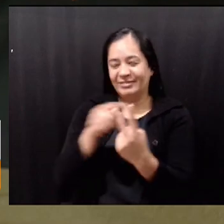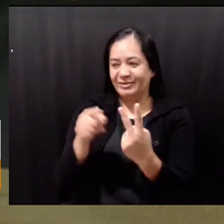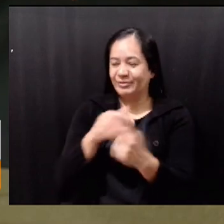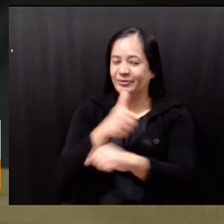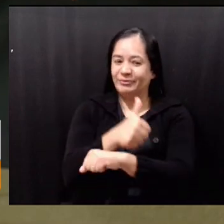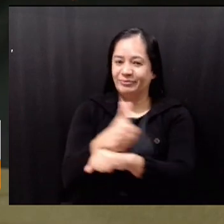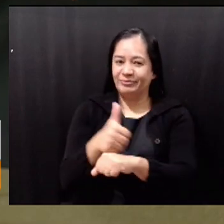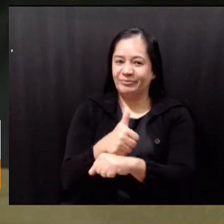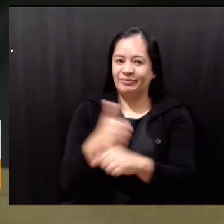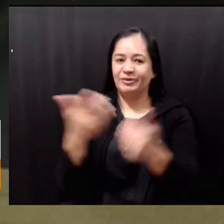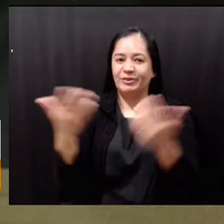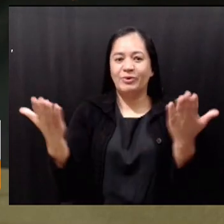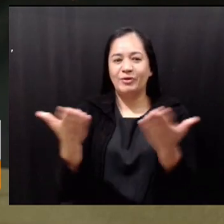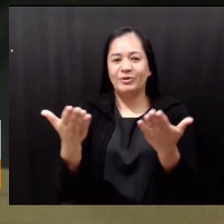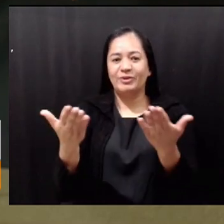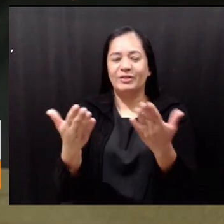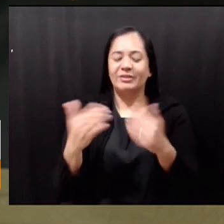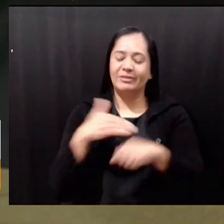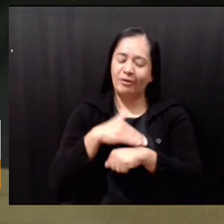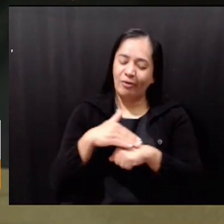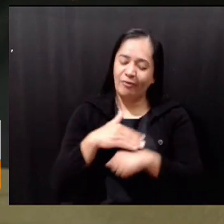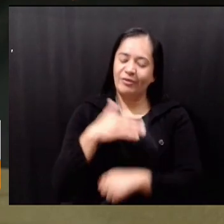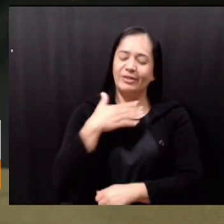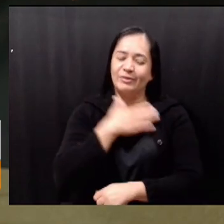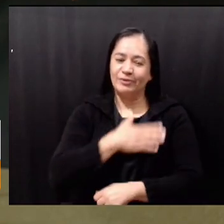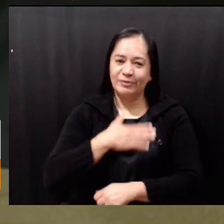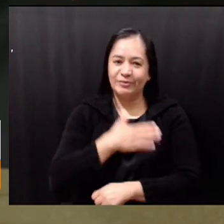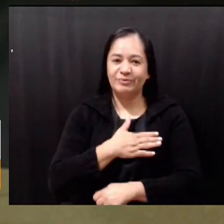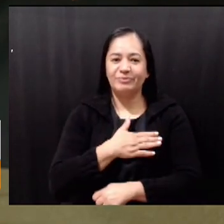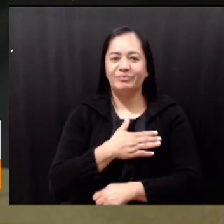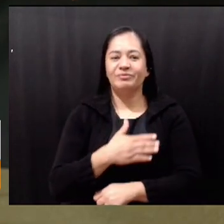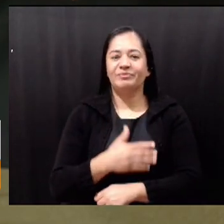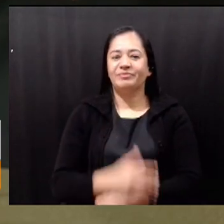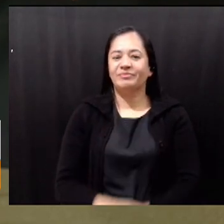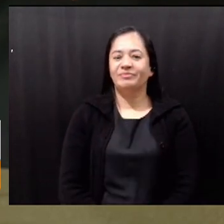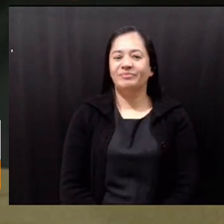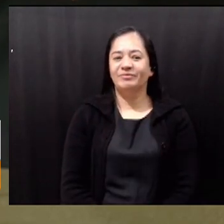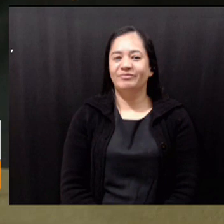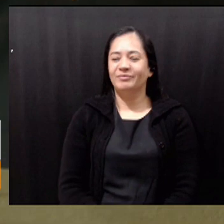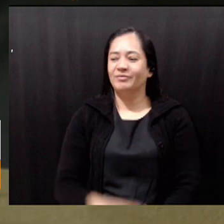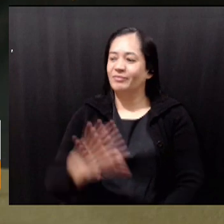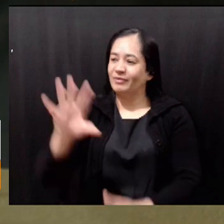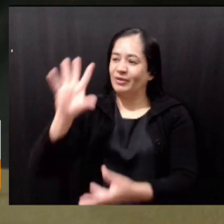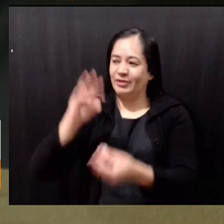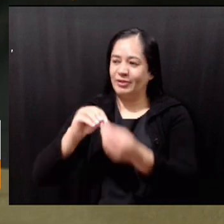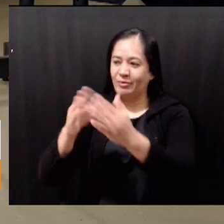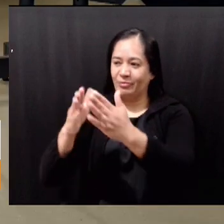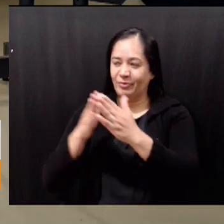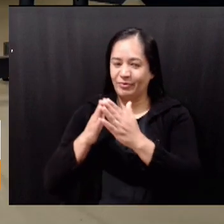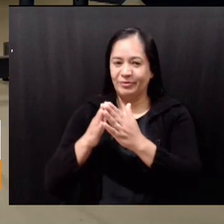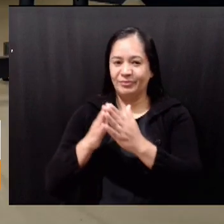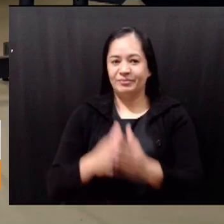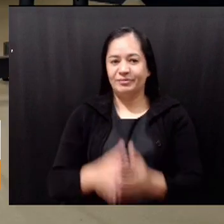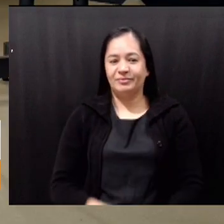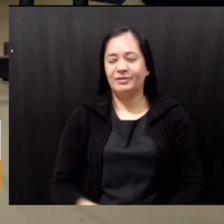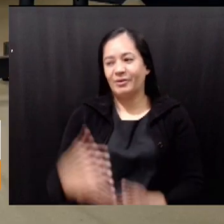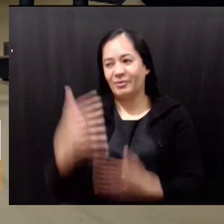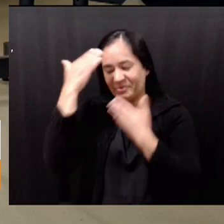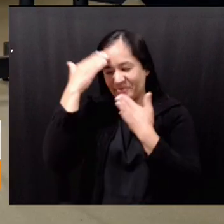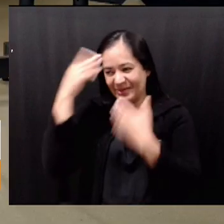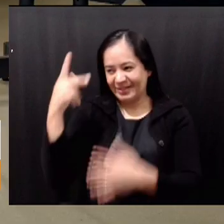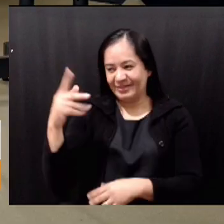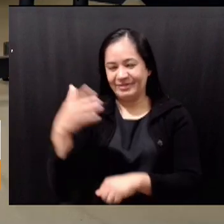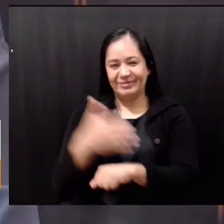esse bate-papo gostoso, né? Então, considerações finais por gentileza, Arthur. Obrigada pela sua participação. Eu que